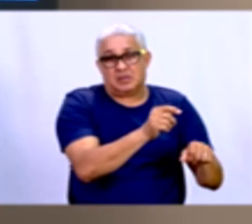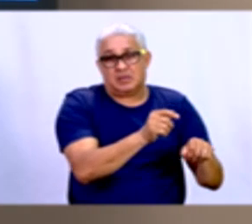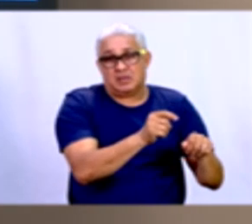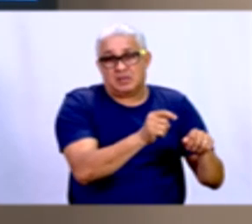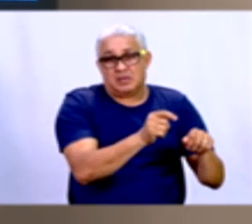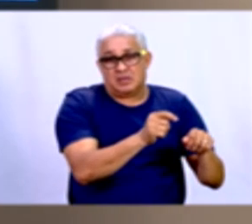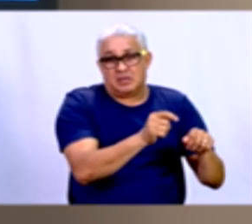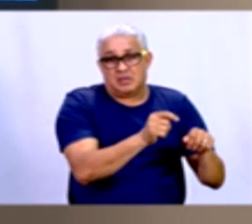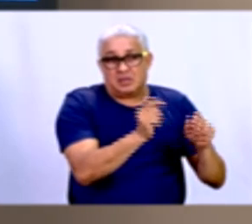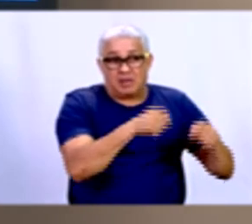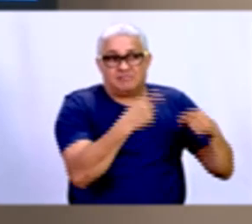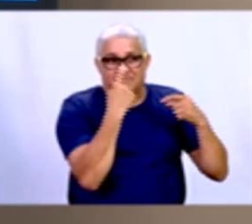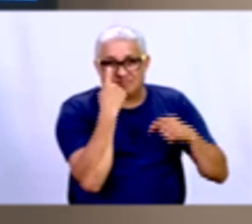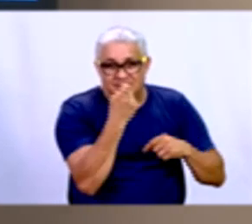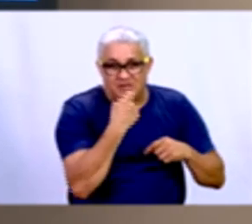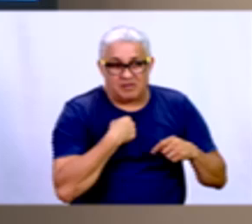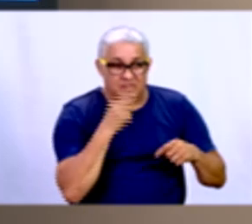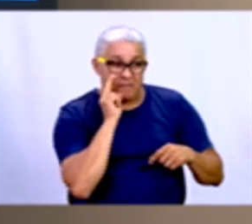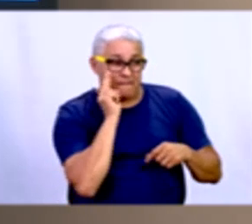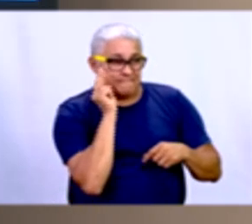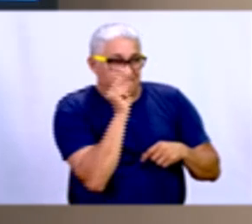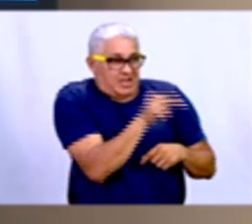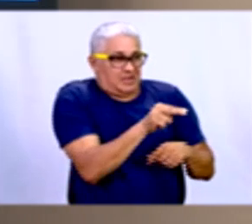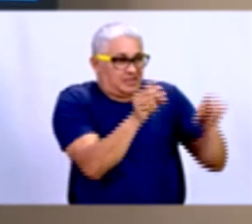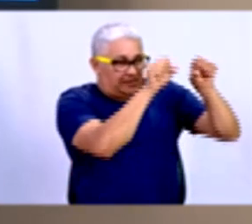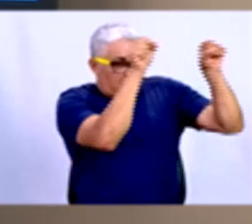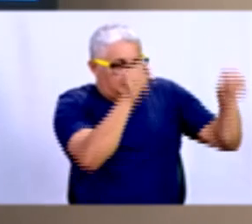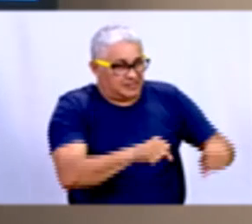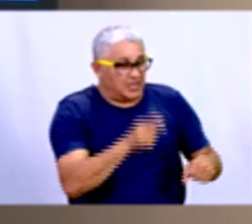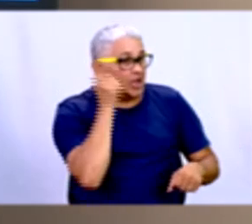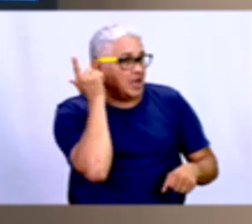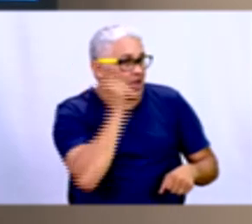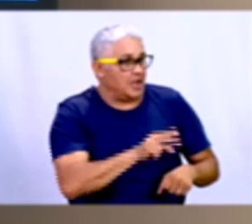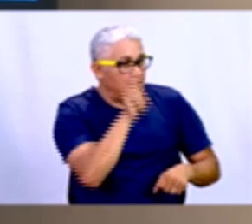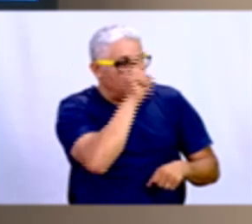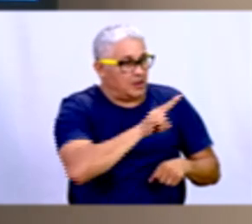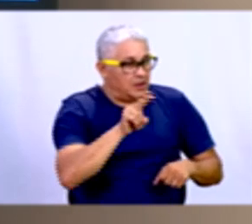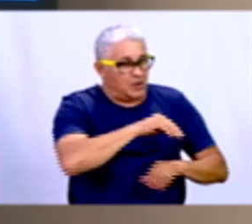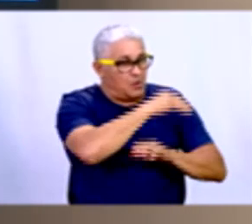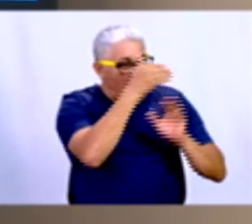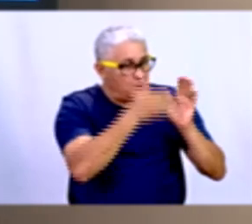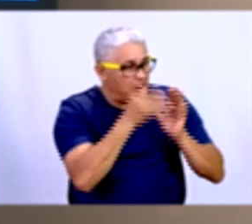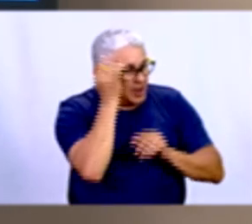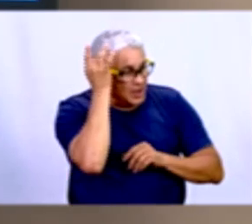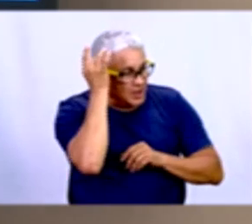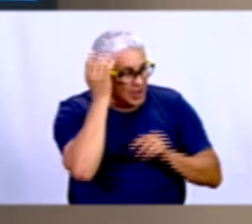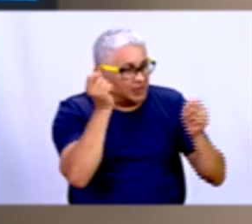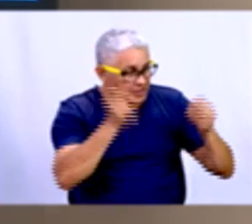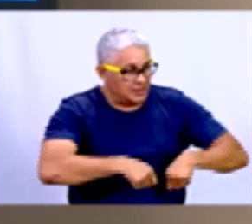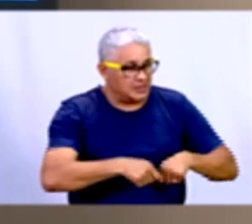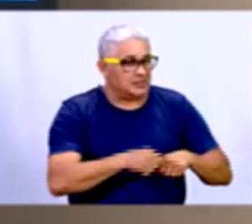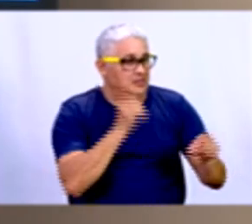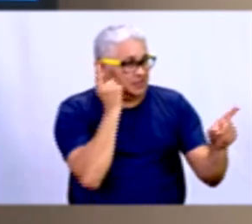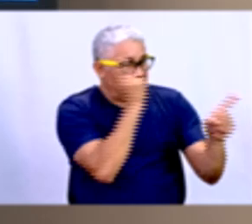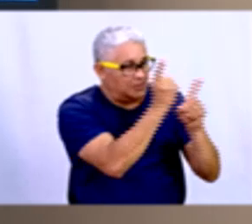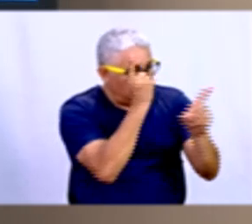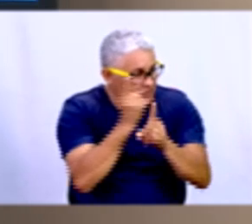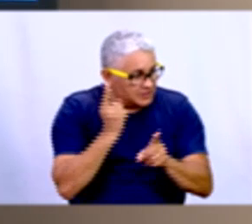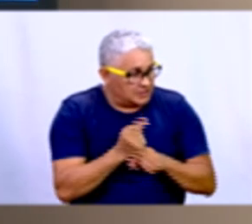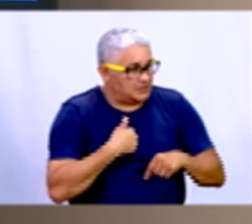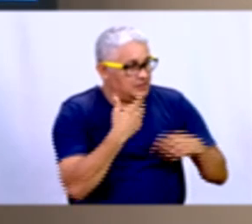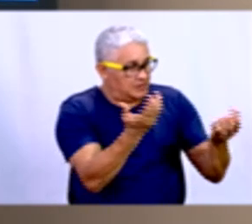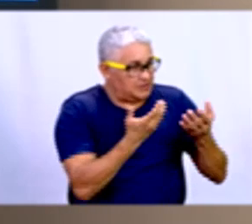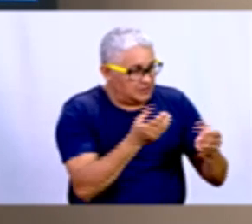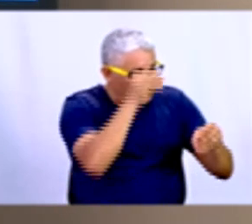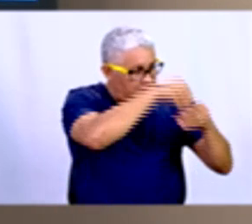ele é intuitivo. Quando você bate o olho no sistema, você consegue utilizar esse sistema com facilidade, você consegue encontrar o que você quer